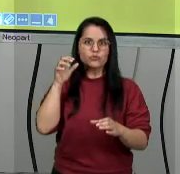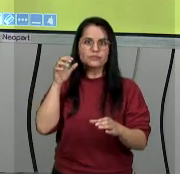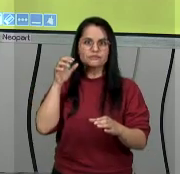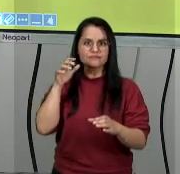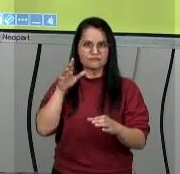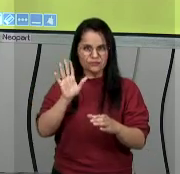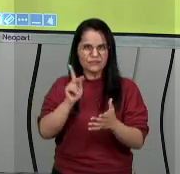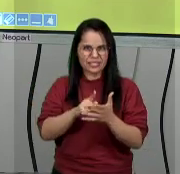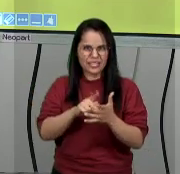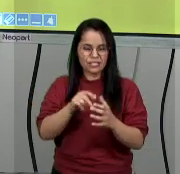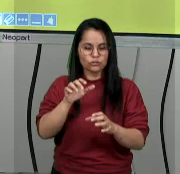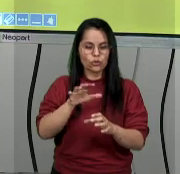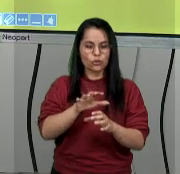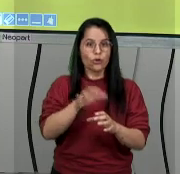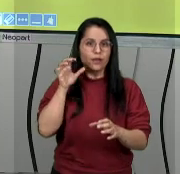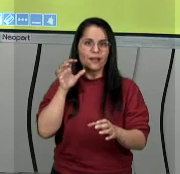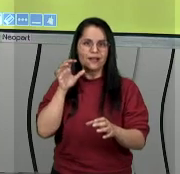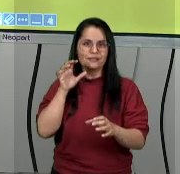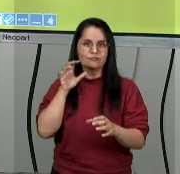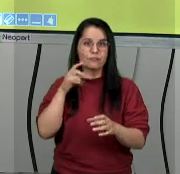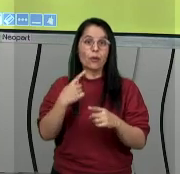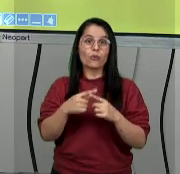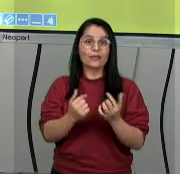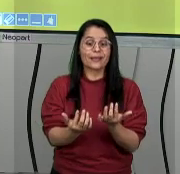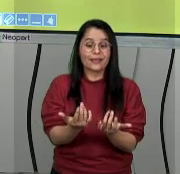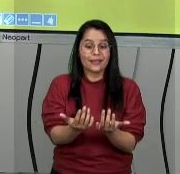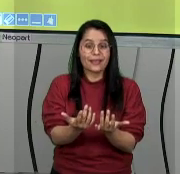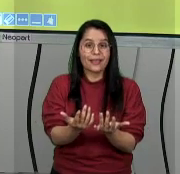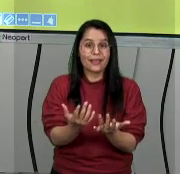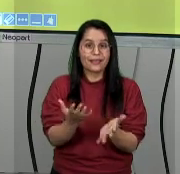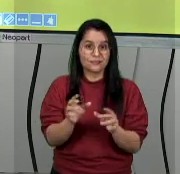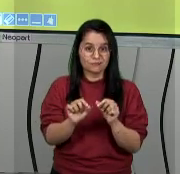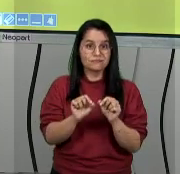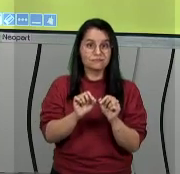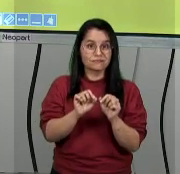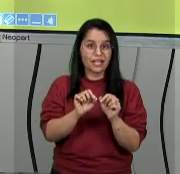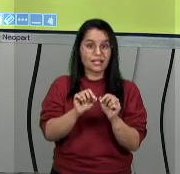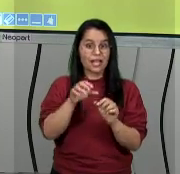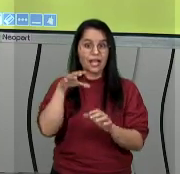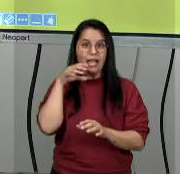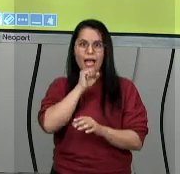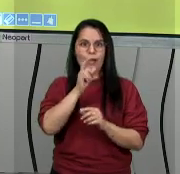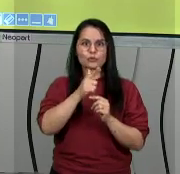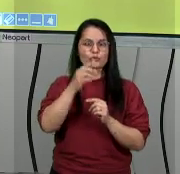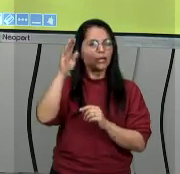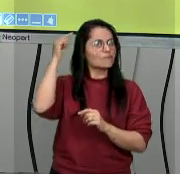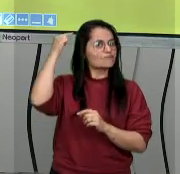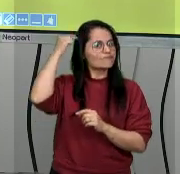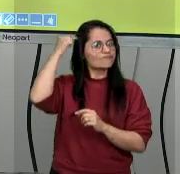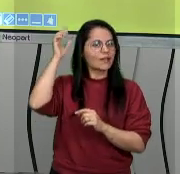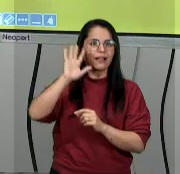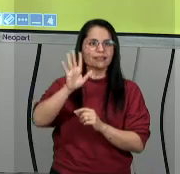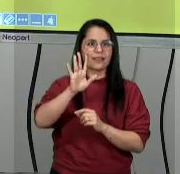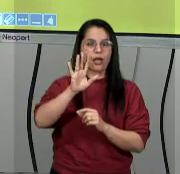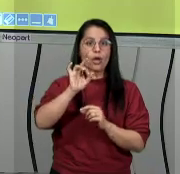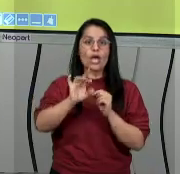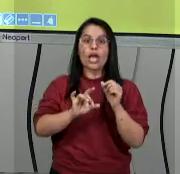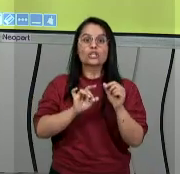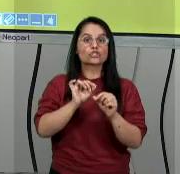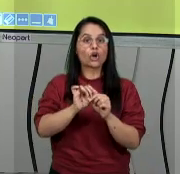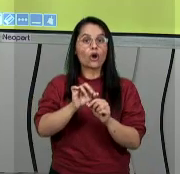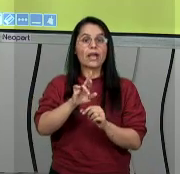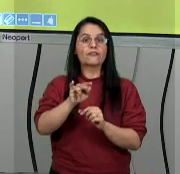a gente encosta rapidamente, a gente tira. Essa resposta é muito rápida, ela não passa pelo encéfalo, ela é